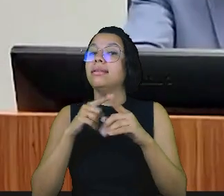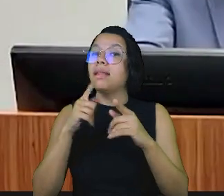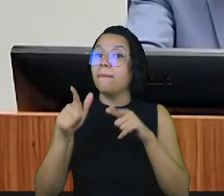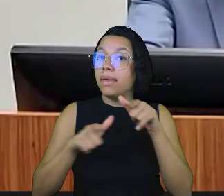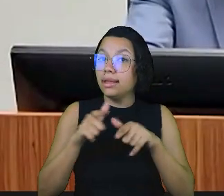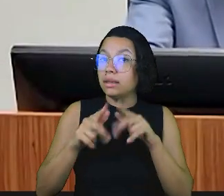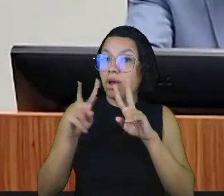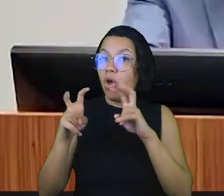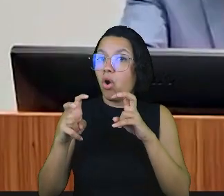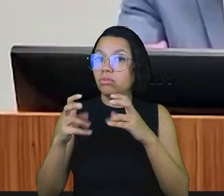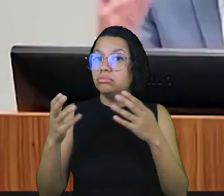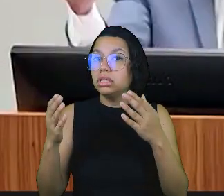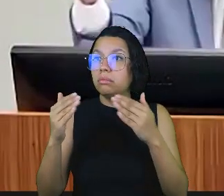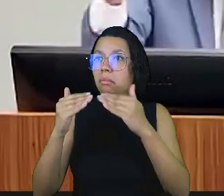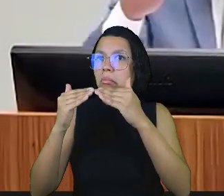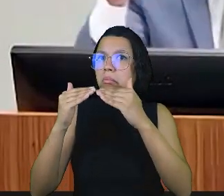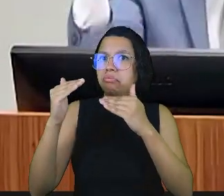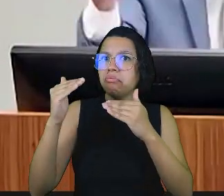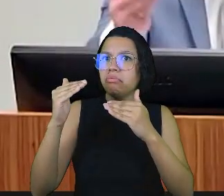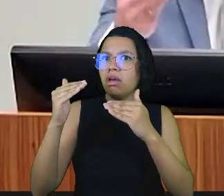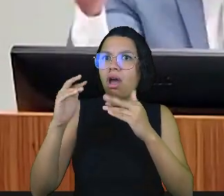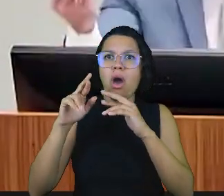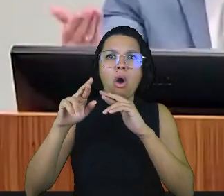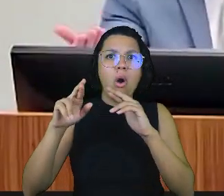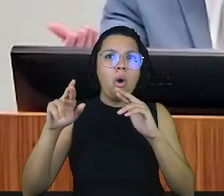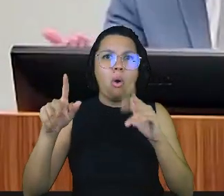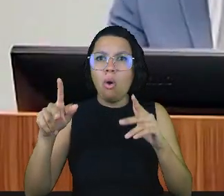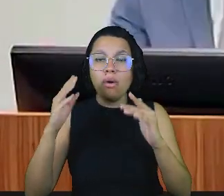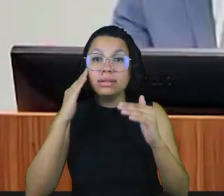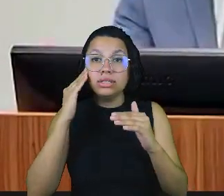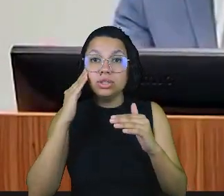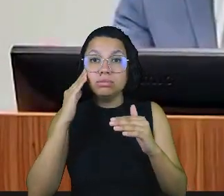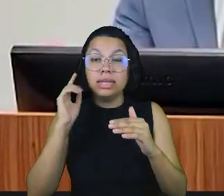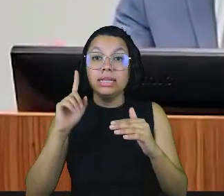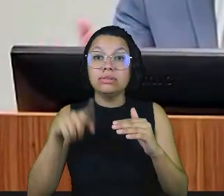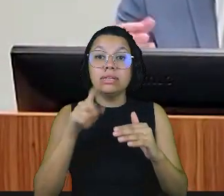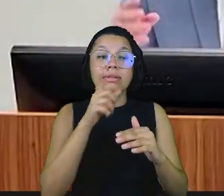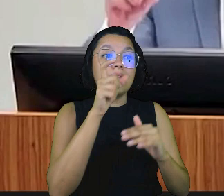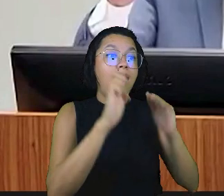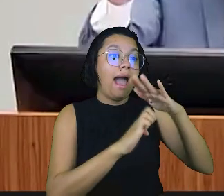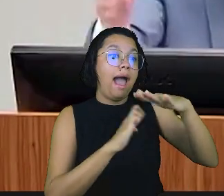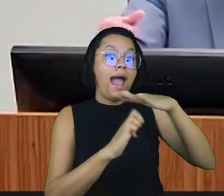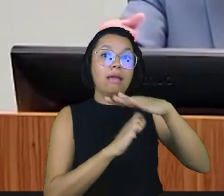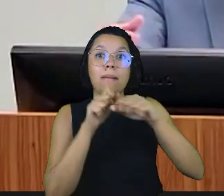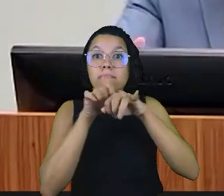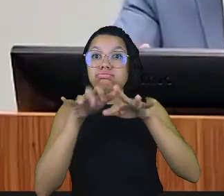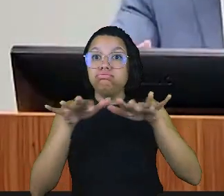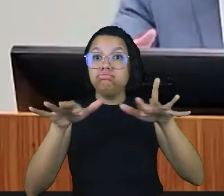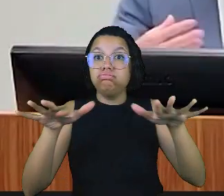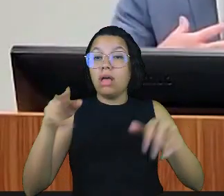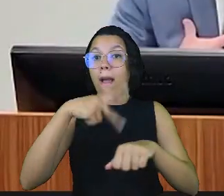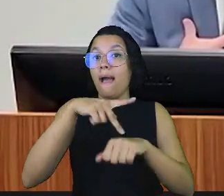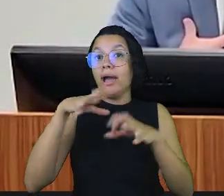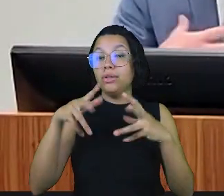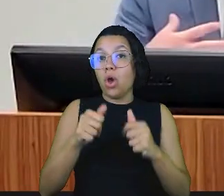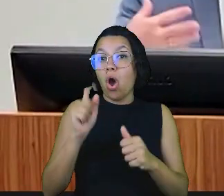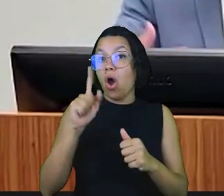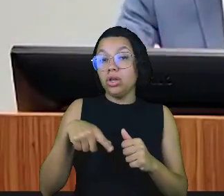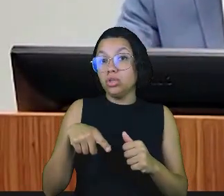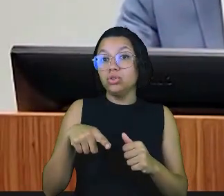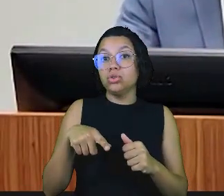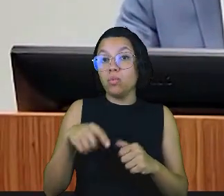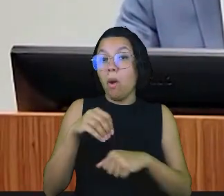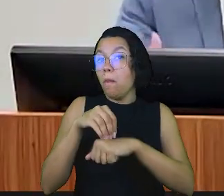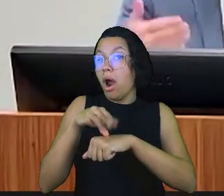outra sintonia, sendo que as empresas estão espalhadas pelo país todo. Isso é uma pista muito clara, me parece, de que